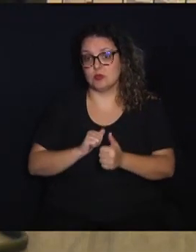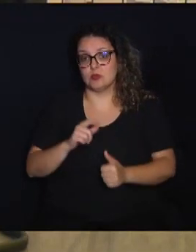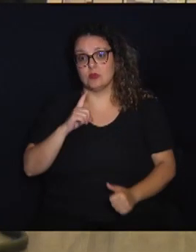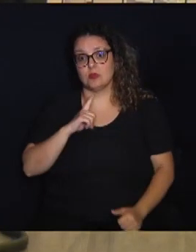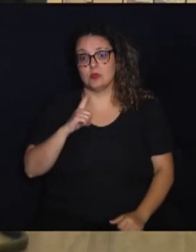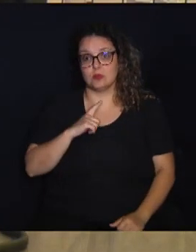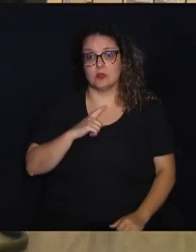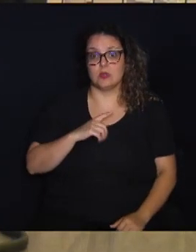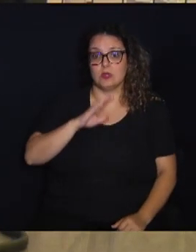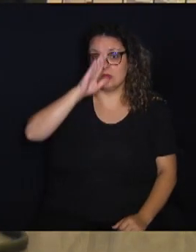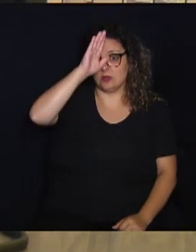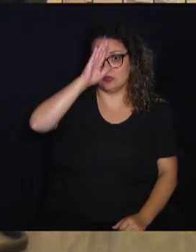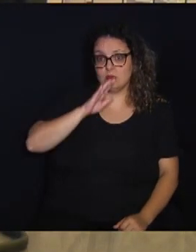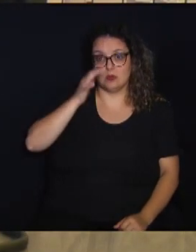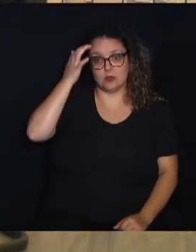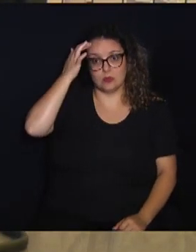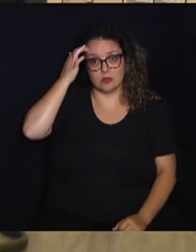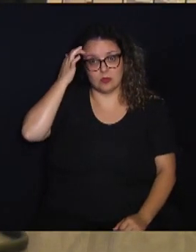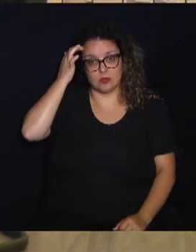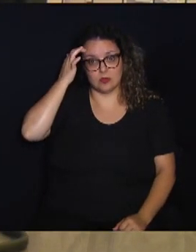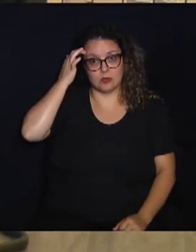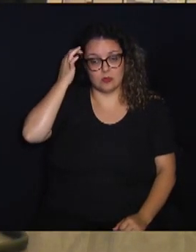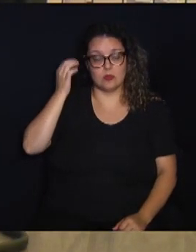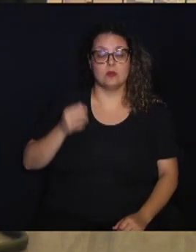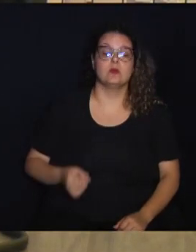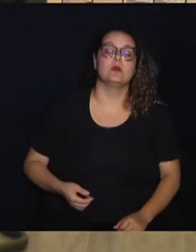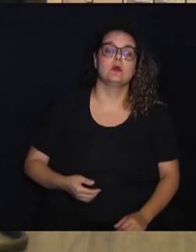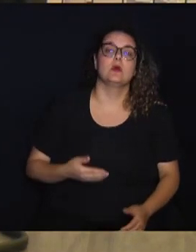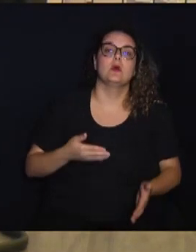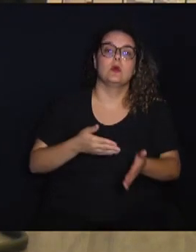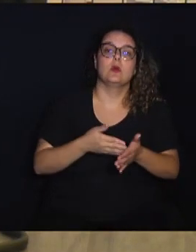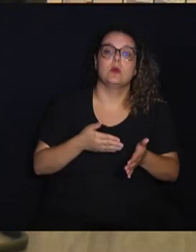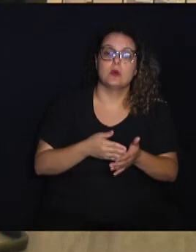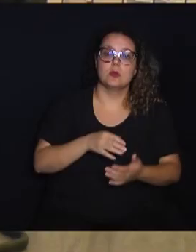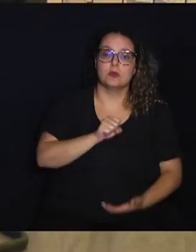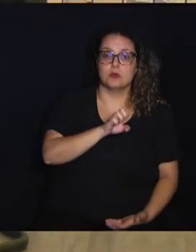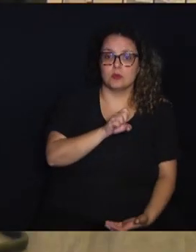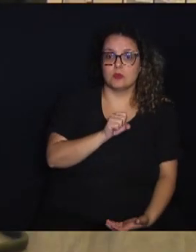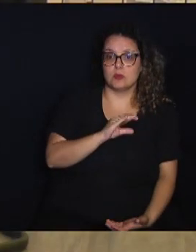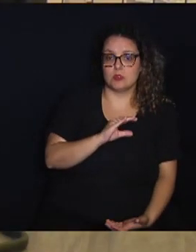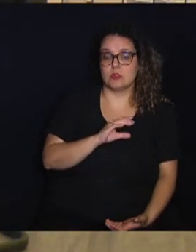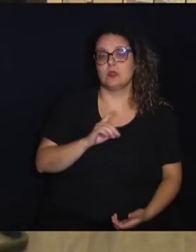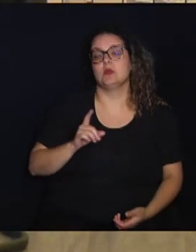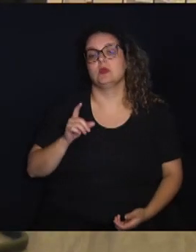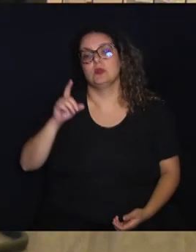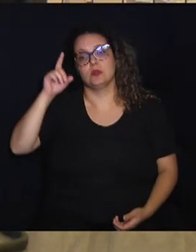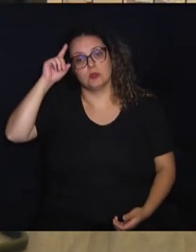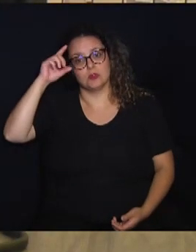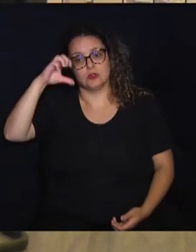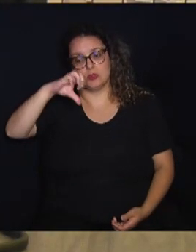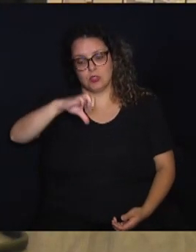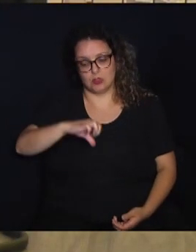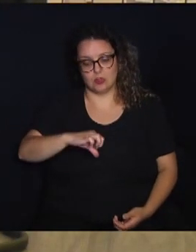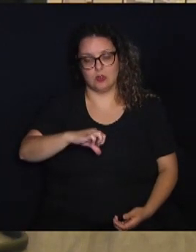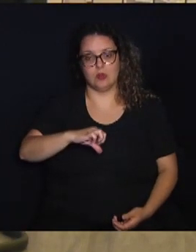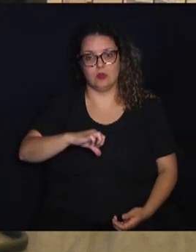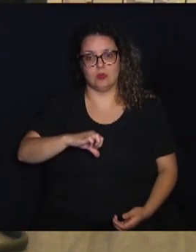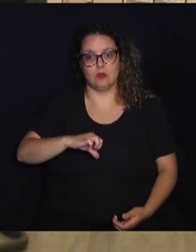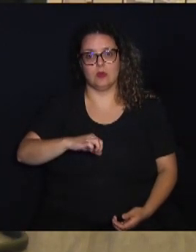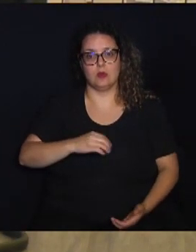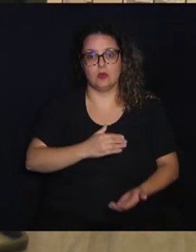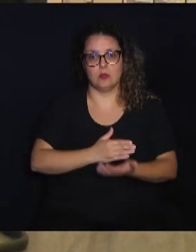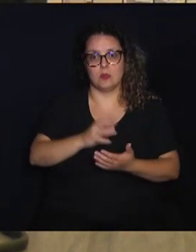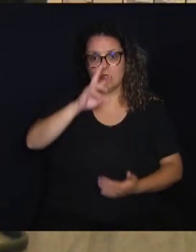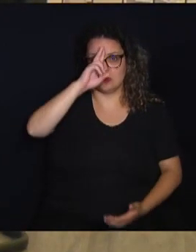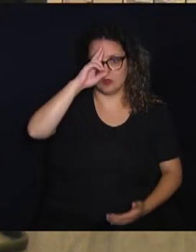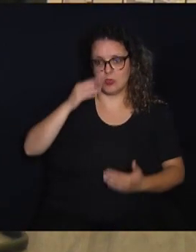de graça, retirada de ingressos limitados no SESC a partir do dia 9, a partir do meio-dia, para